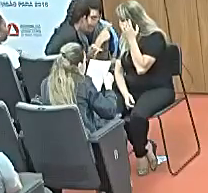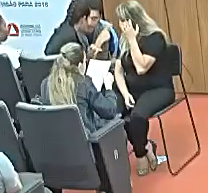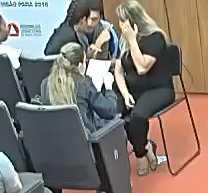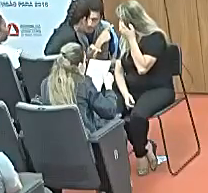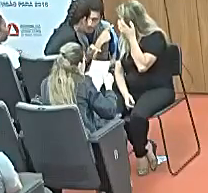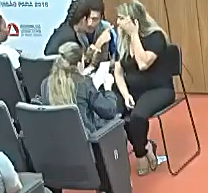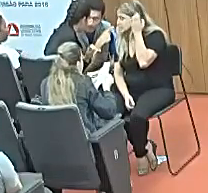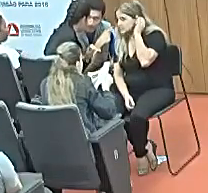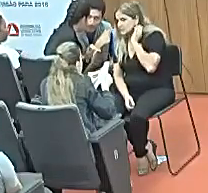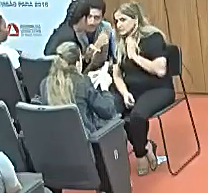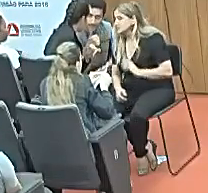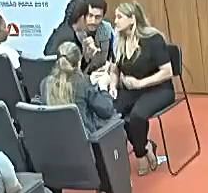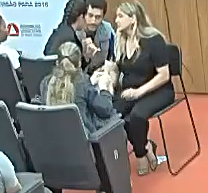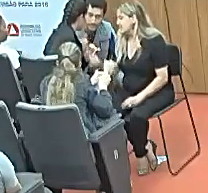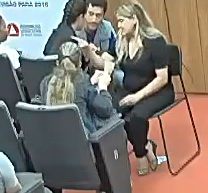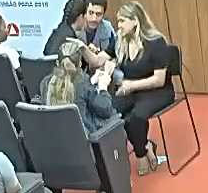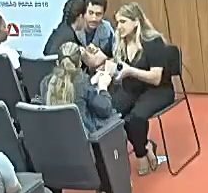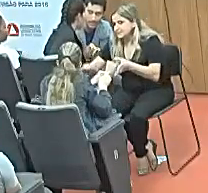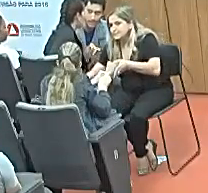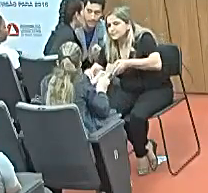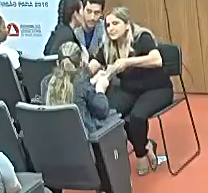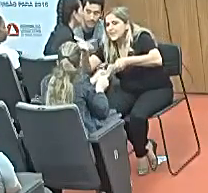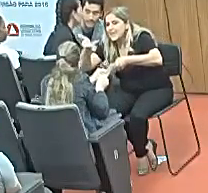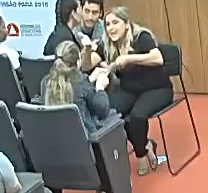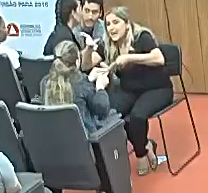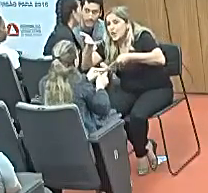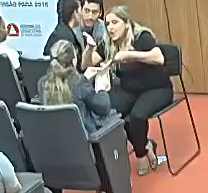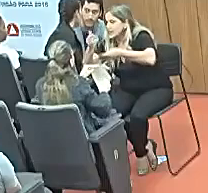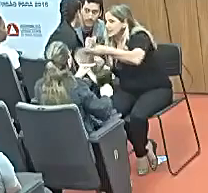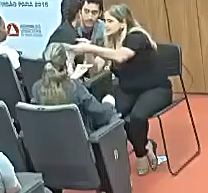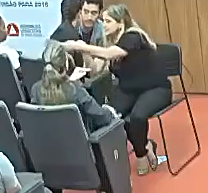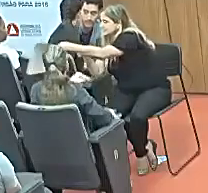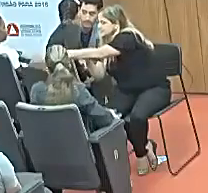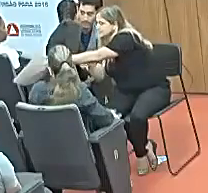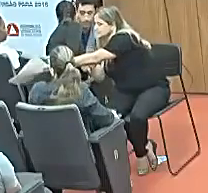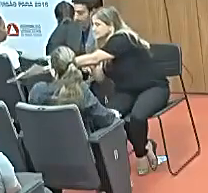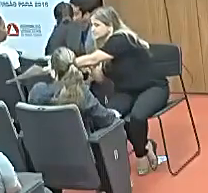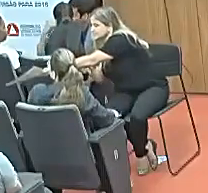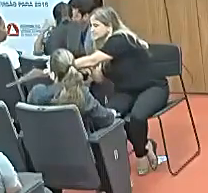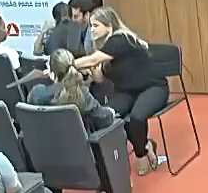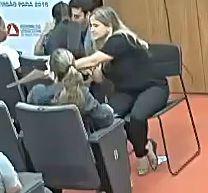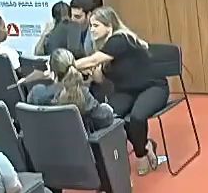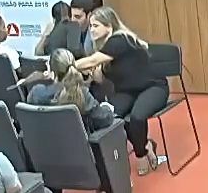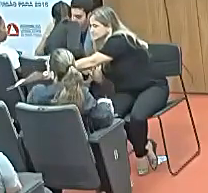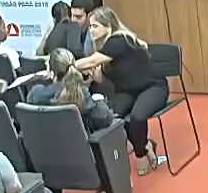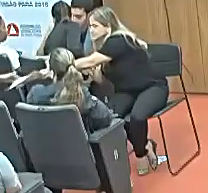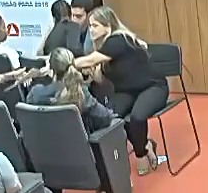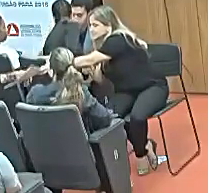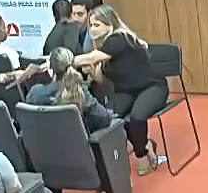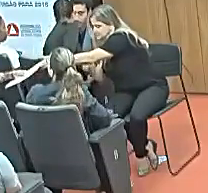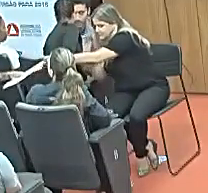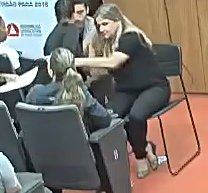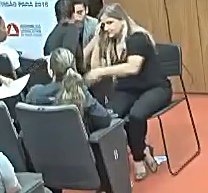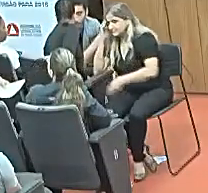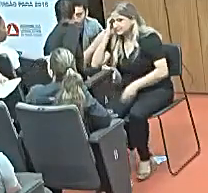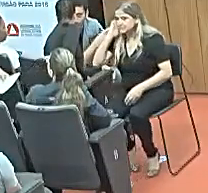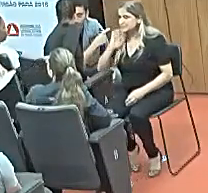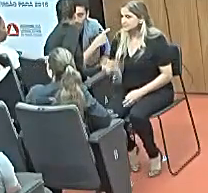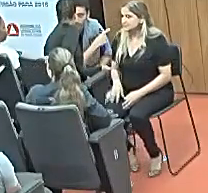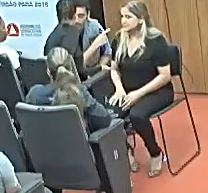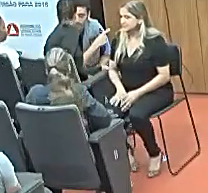lara contínuo de castro acompanhada por lais a gabrielle silva